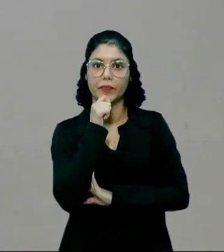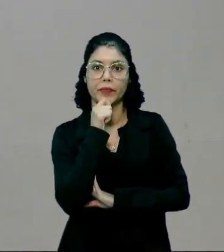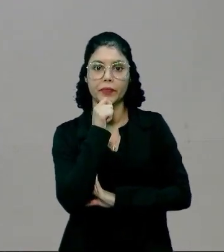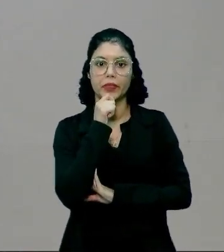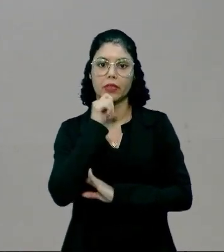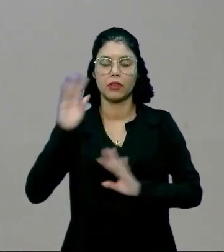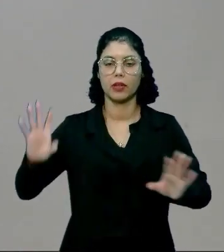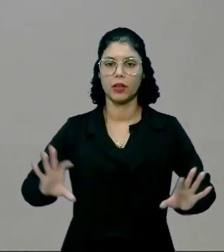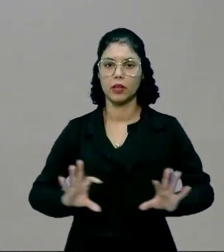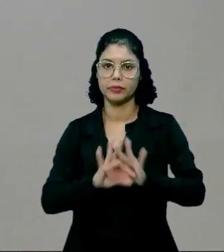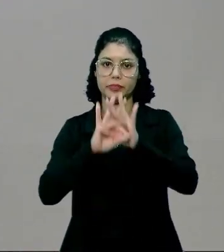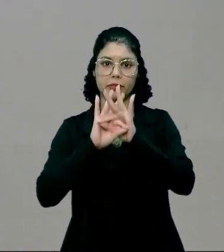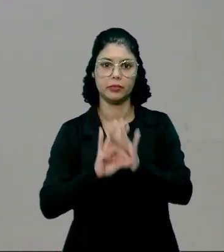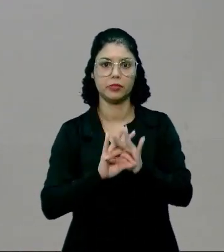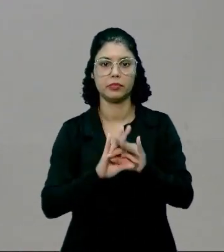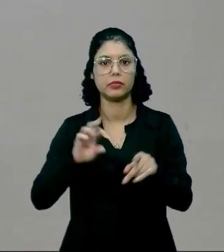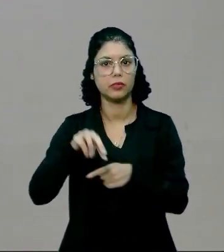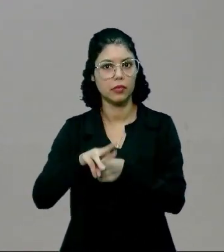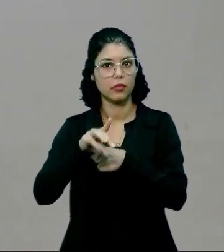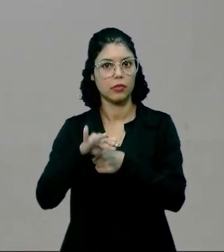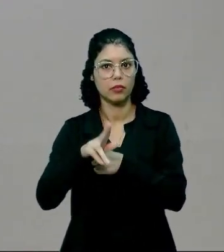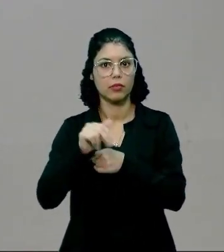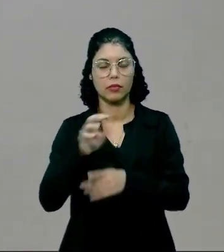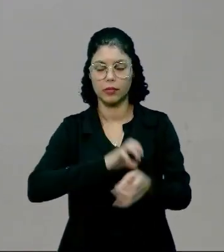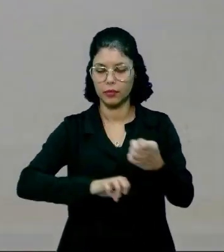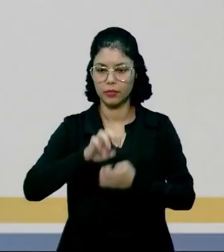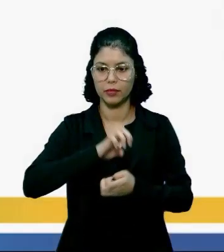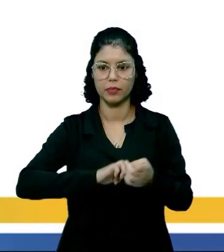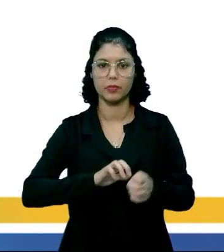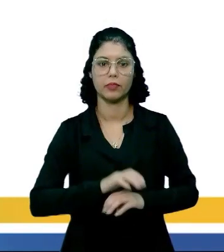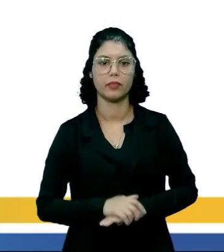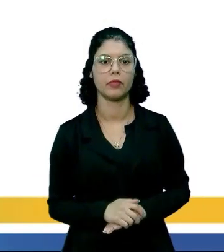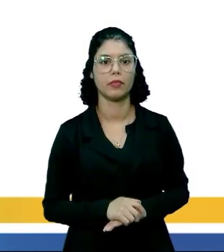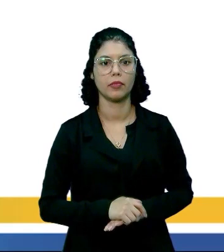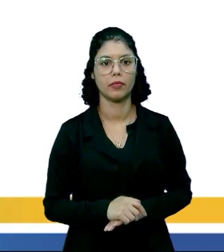questão relacionada ao maquinário, a essa revolução, tá?